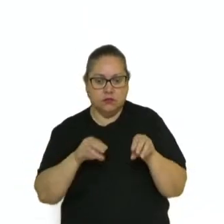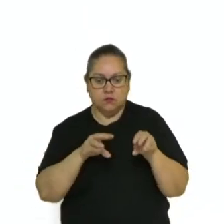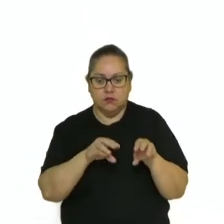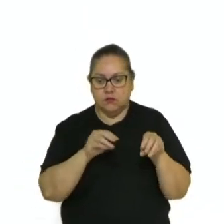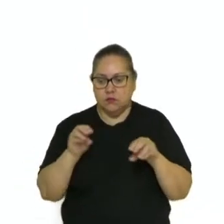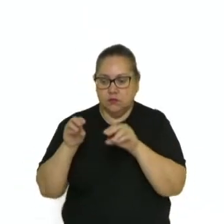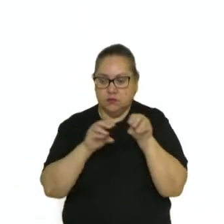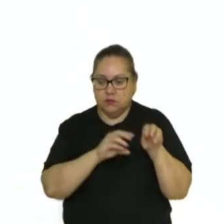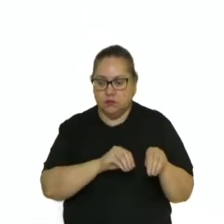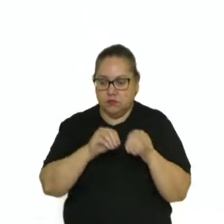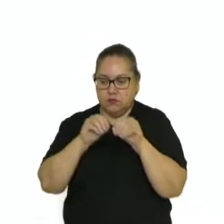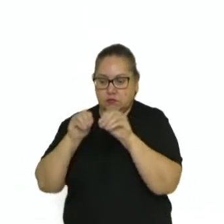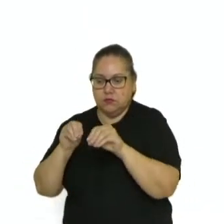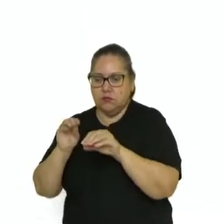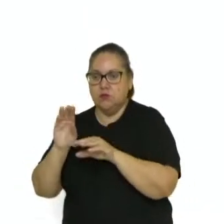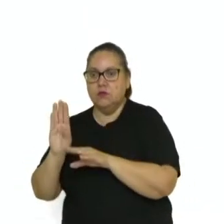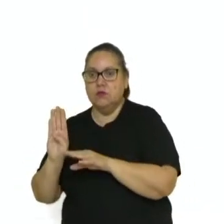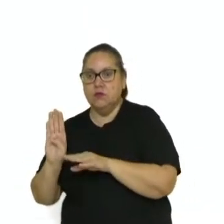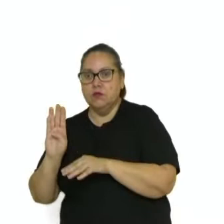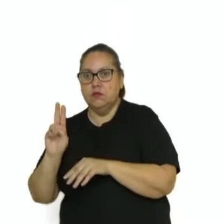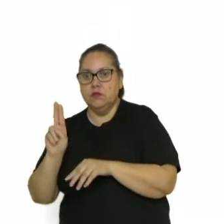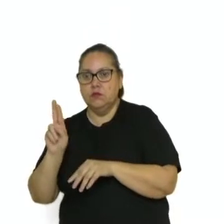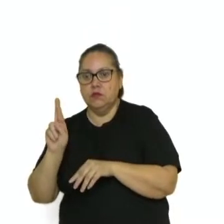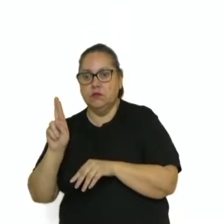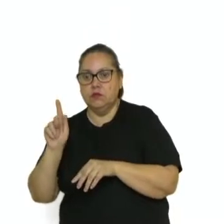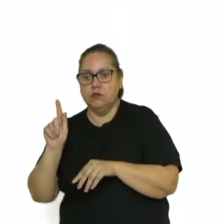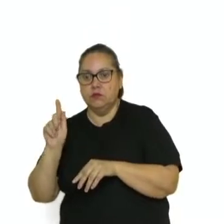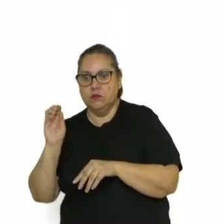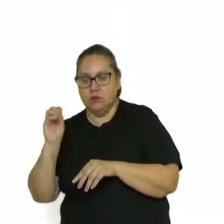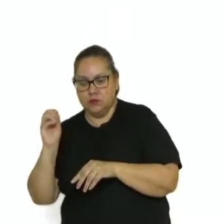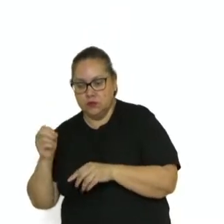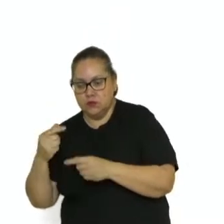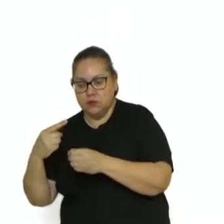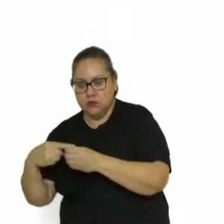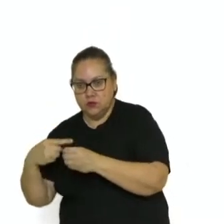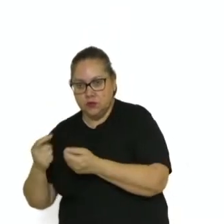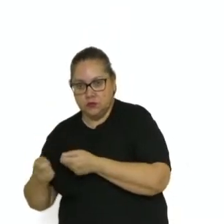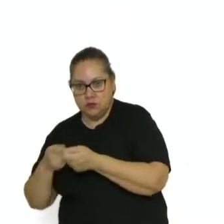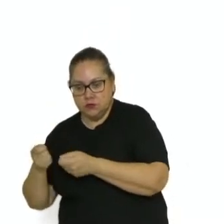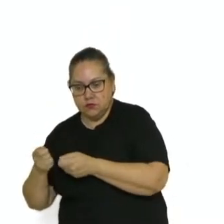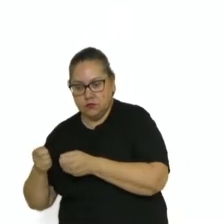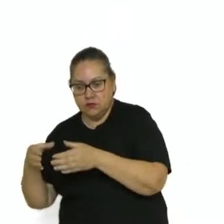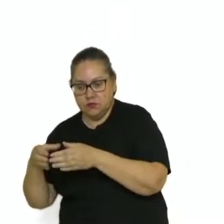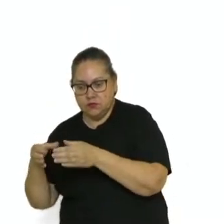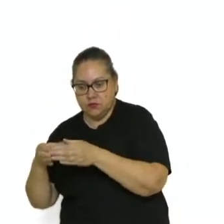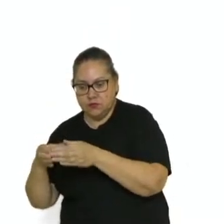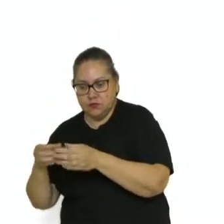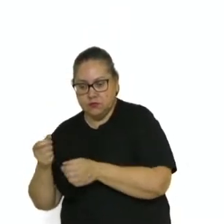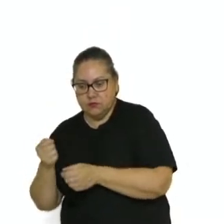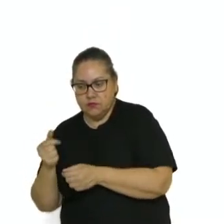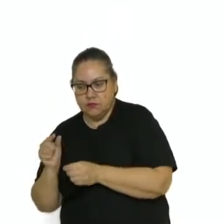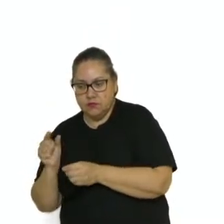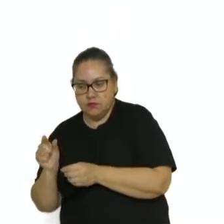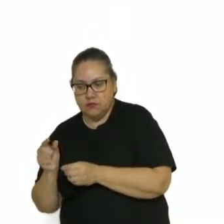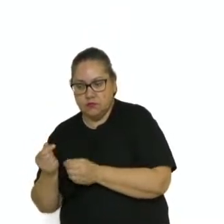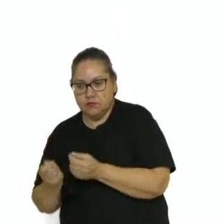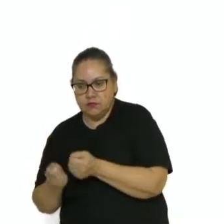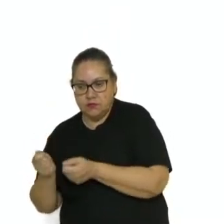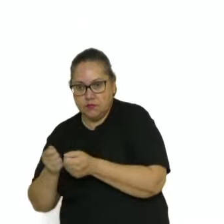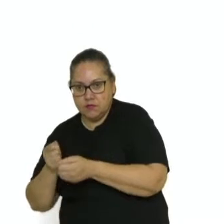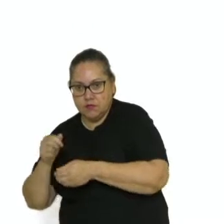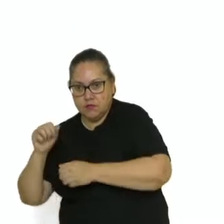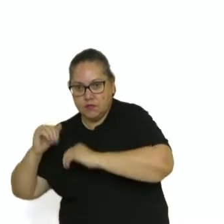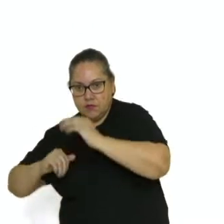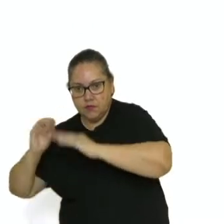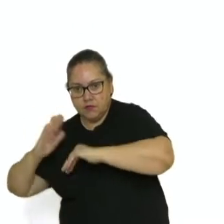desses servos para os burgos, as cidades comerciais, a formação de uma pequena classe burguesa detentora dos meios de